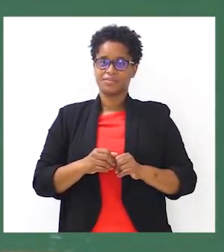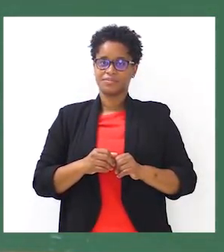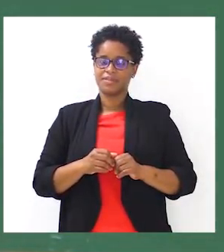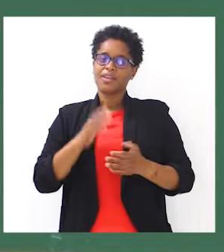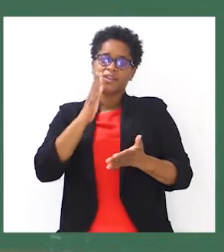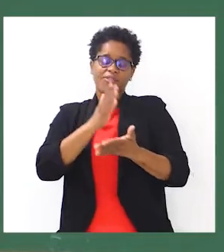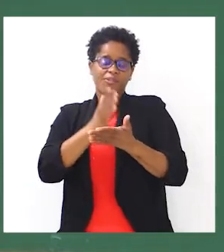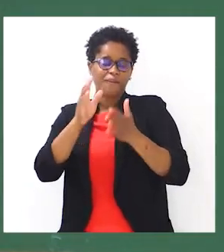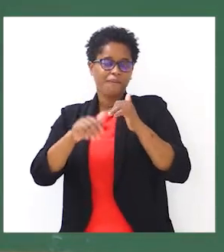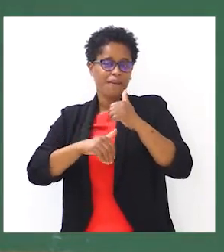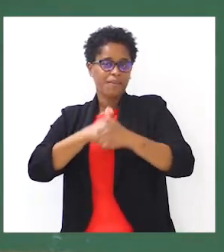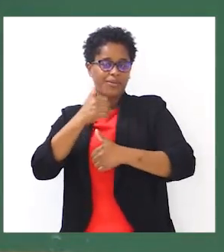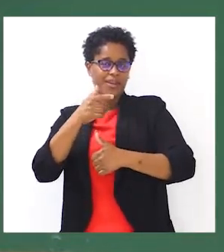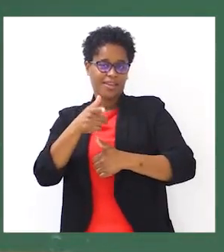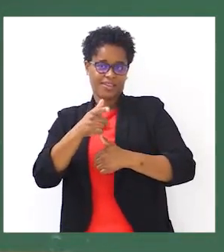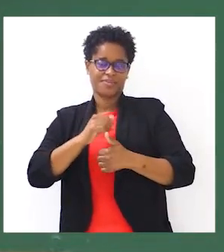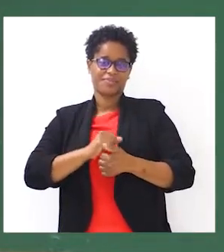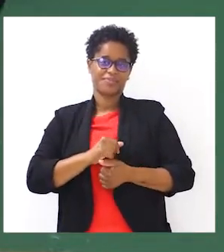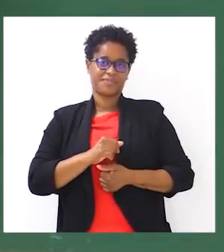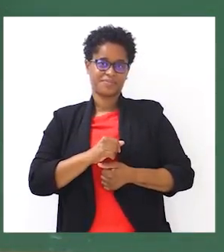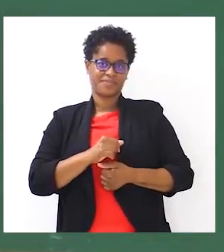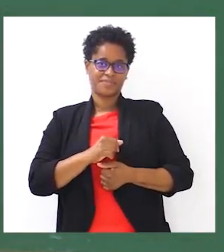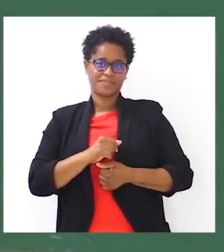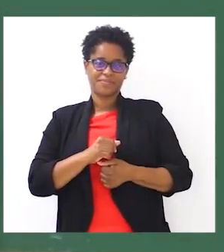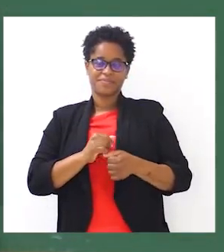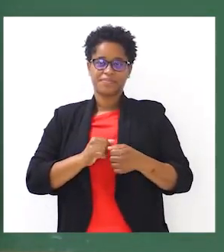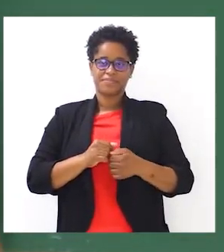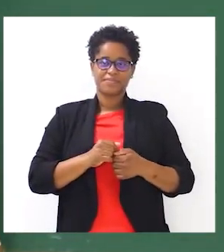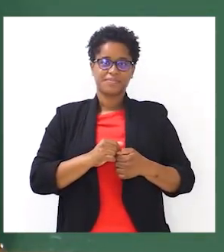Só para melhorar aqui, esta linha.